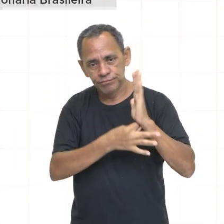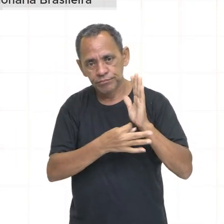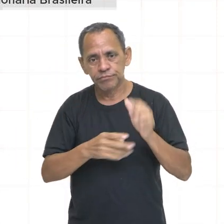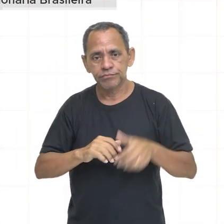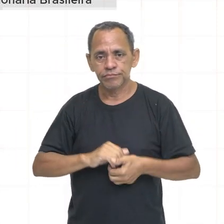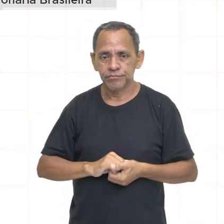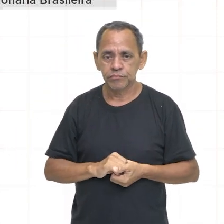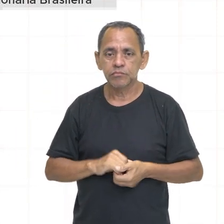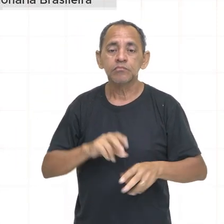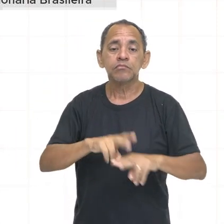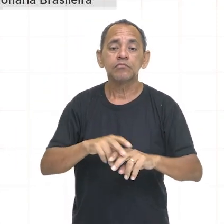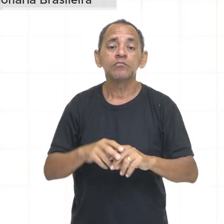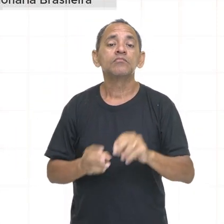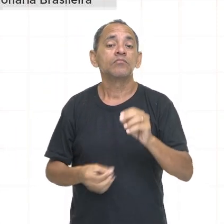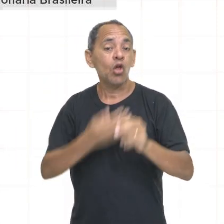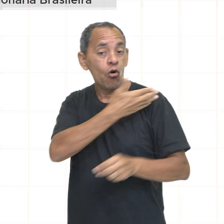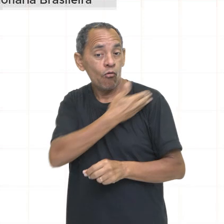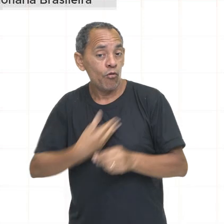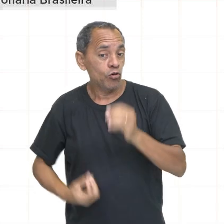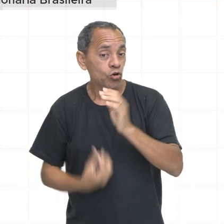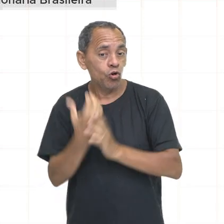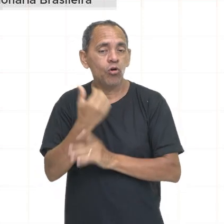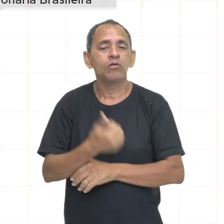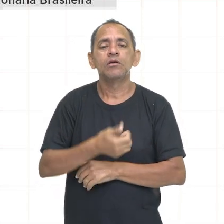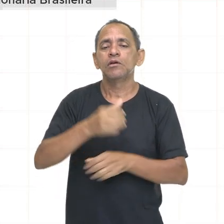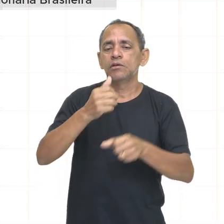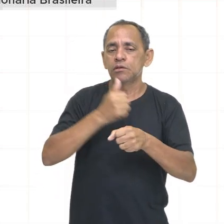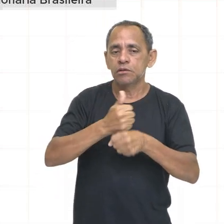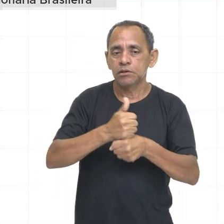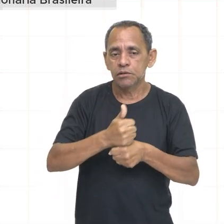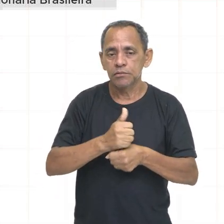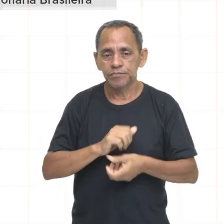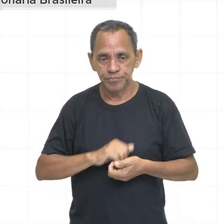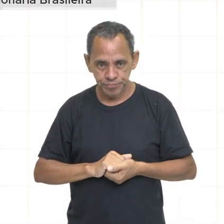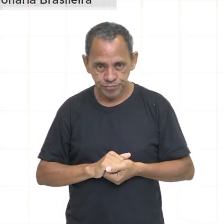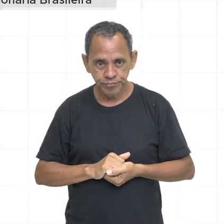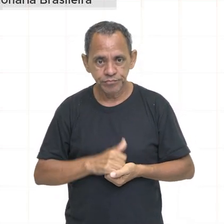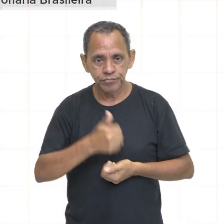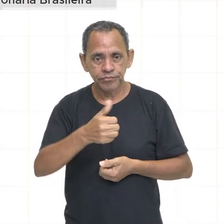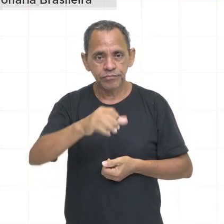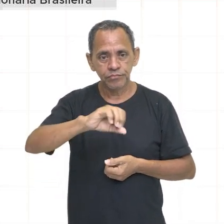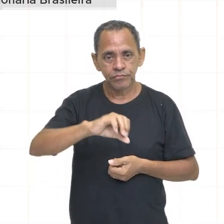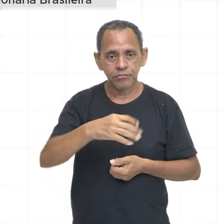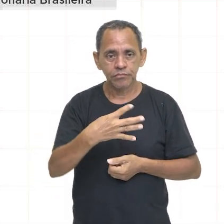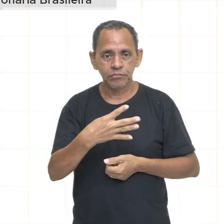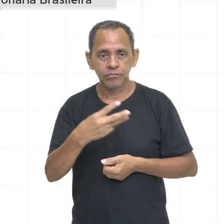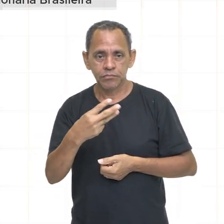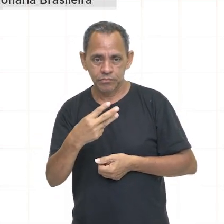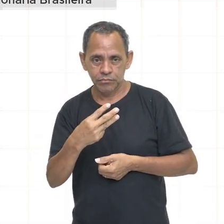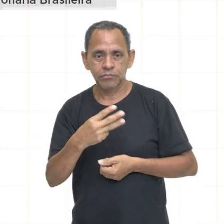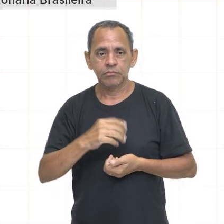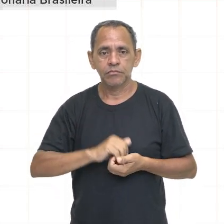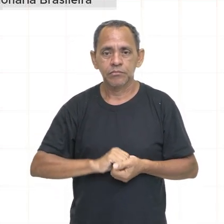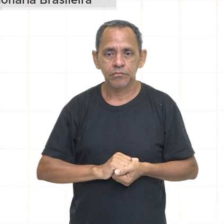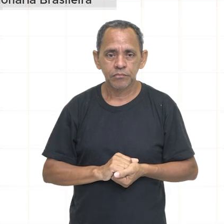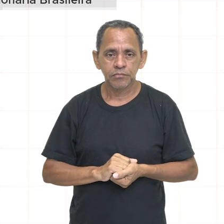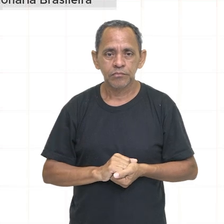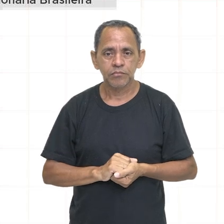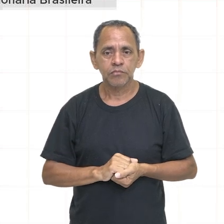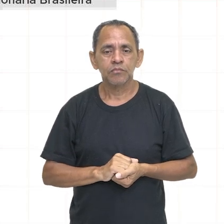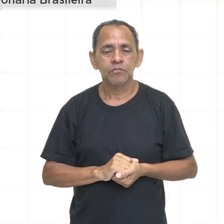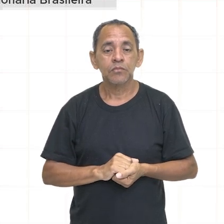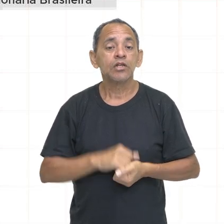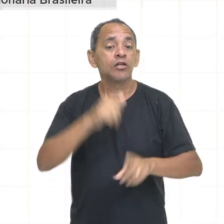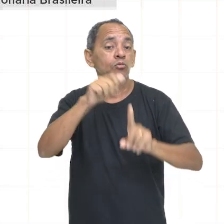Por isso, o governo criou, em novembro de 1943, a Força Expedicionária Brasileira, FEB.